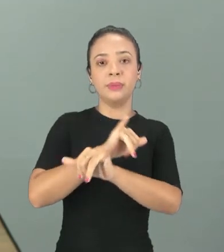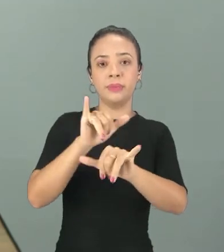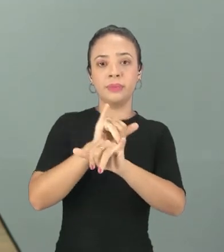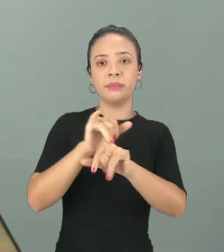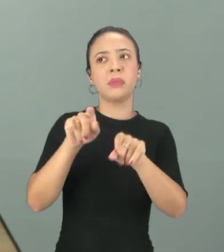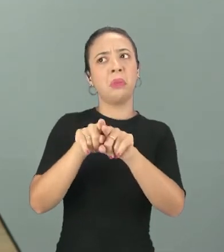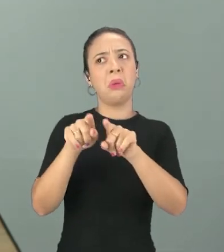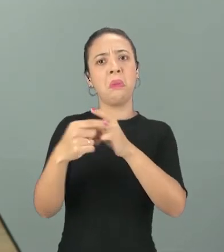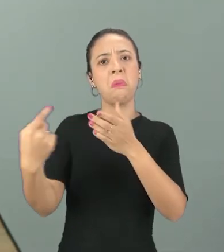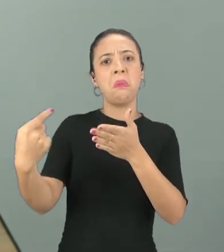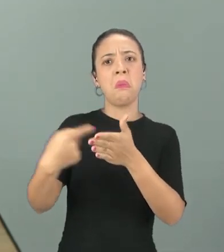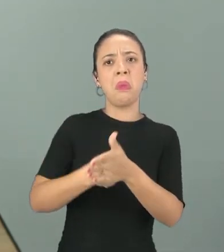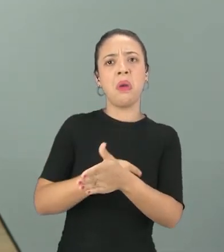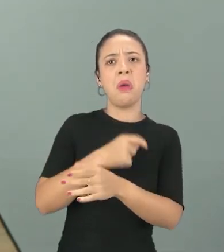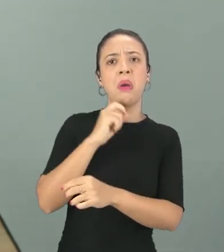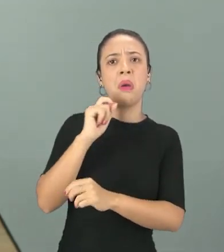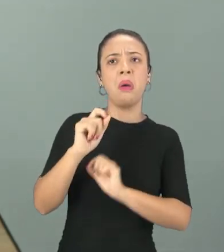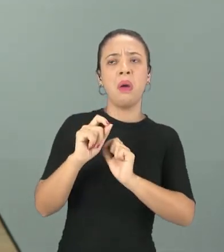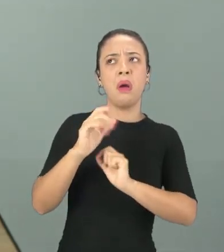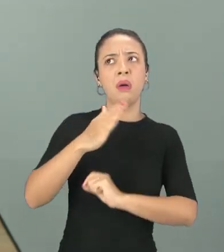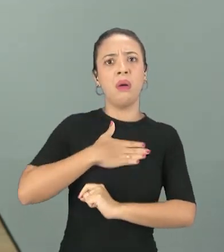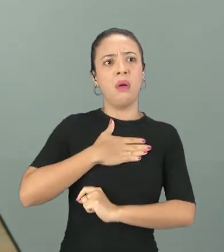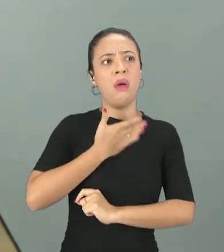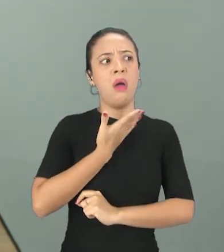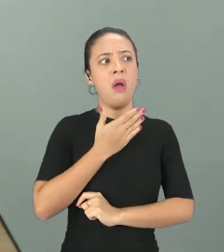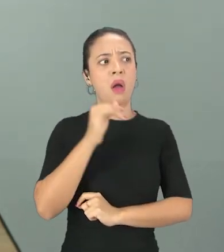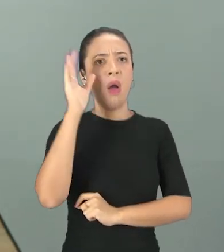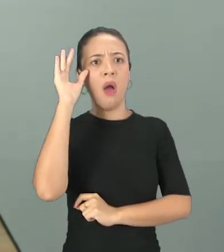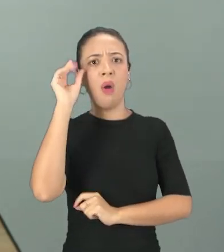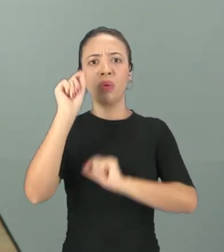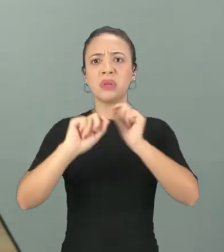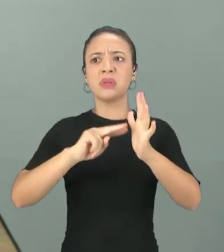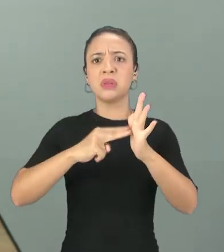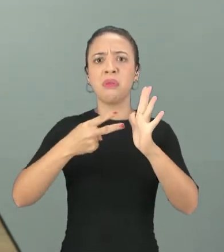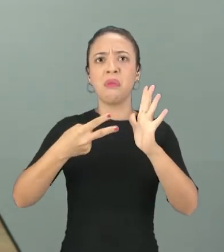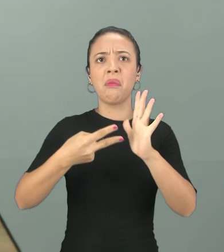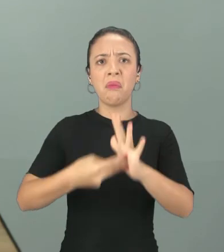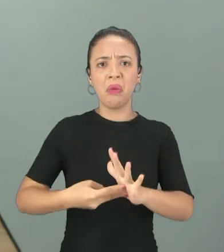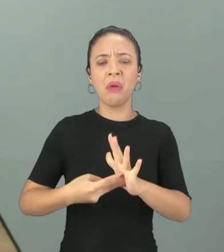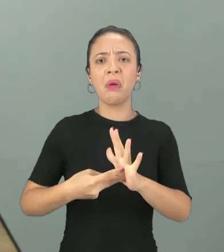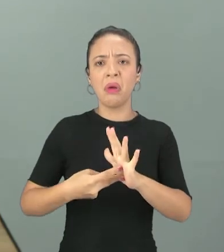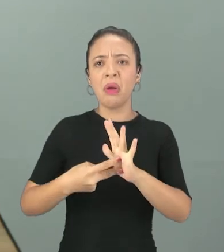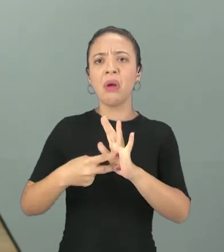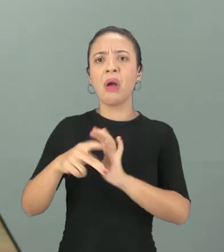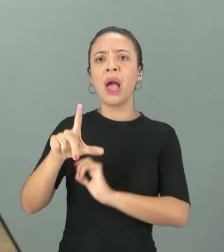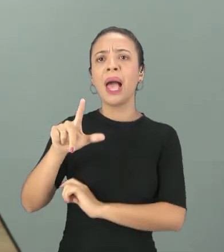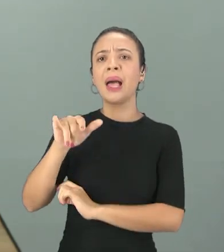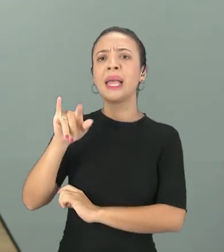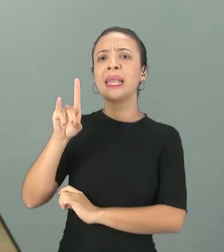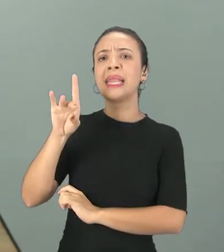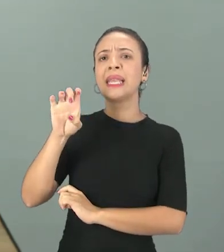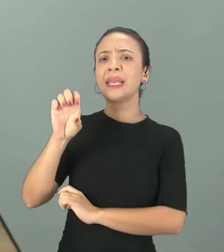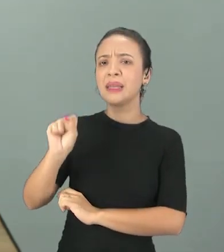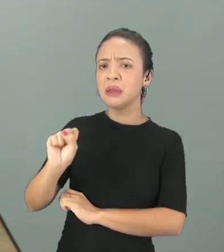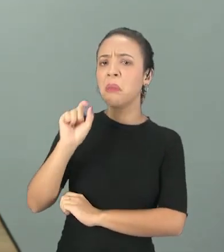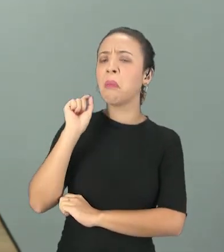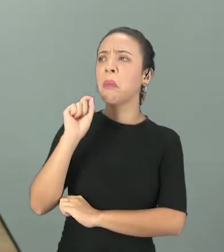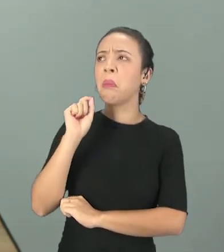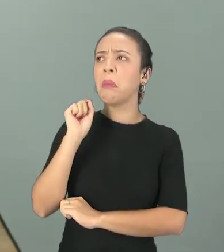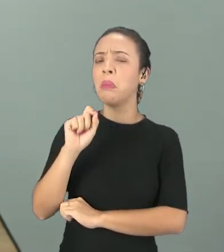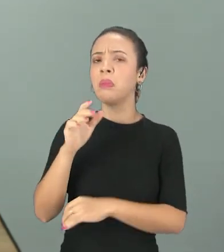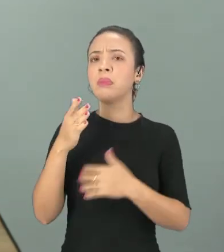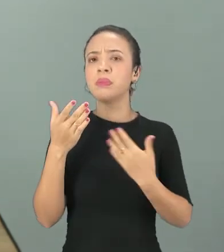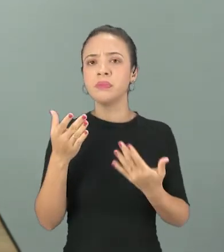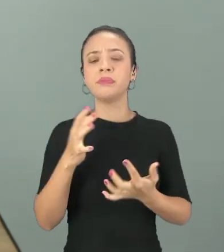vocês podem perguntar e estar bem assim surpresos e curiosos, mas o que exatamente é leads de notícias?